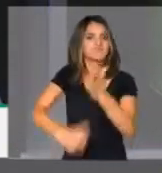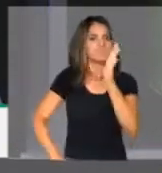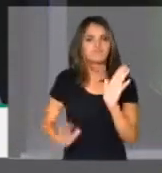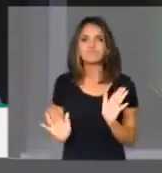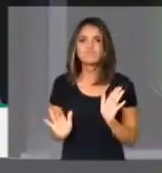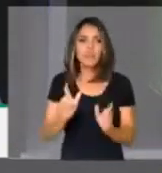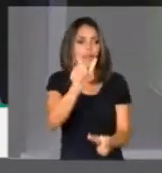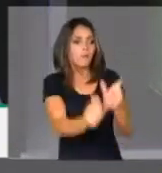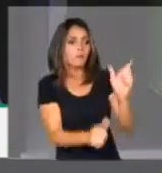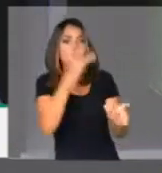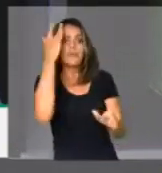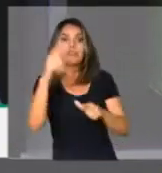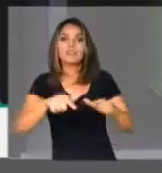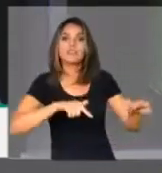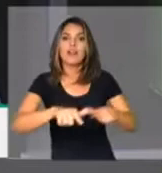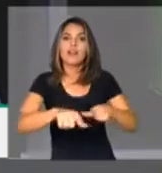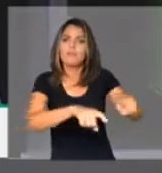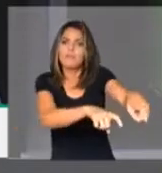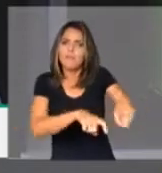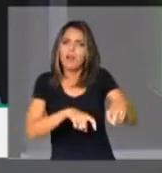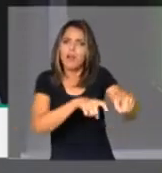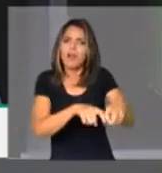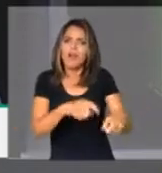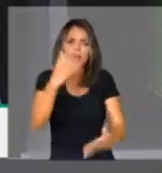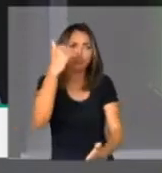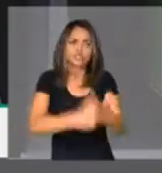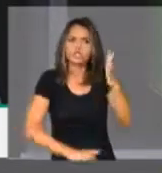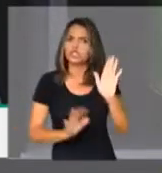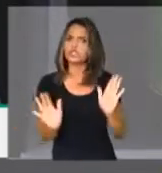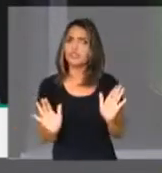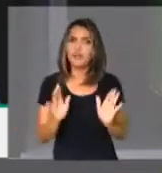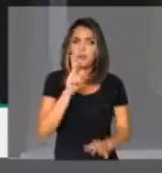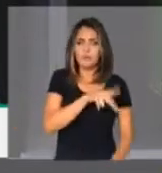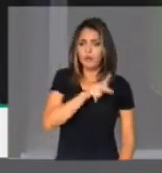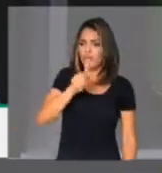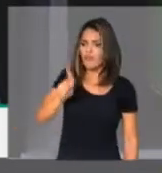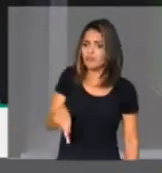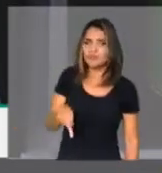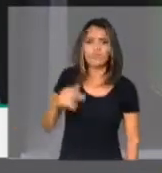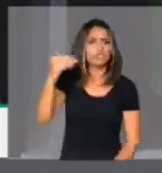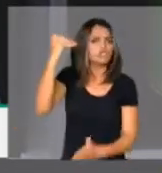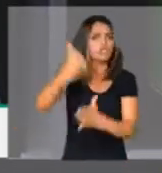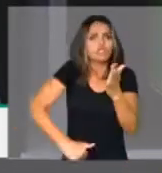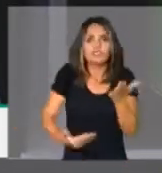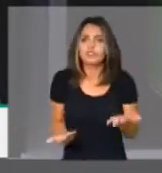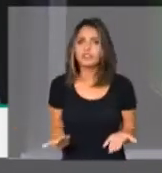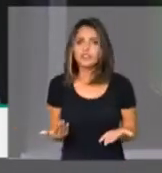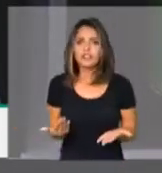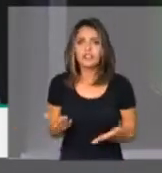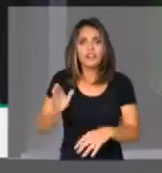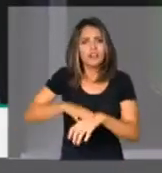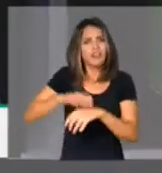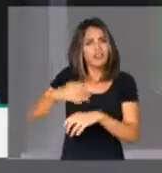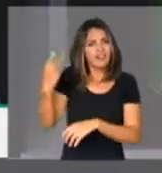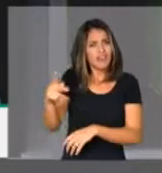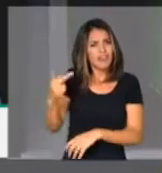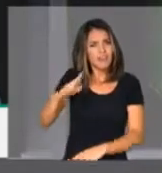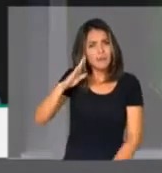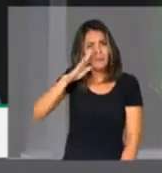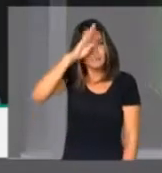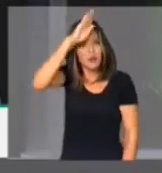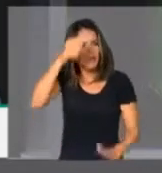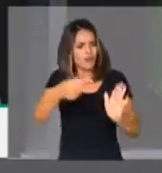do trabalhador rural, dos professores e professoras, que ele faz o trabalhador